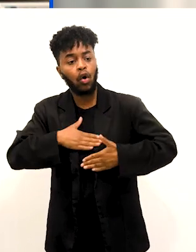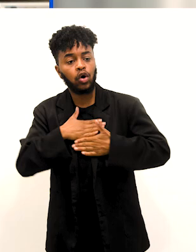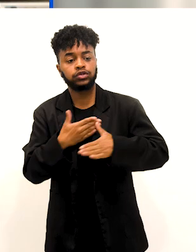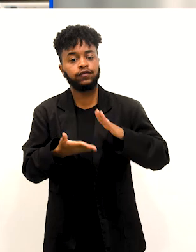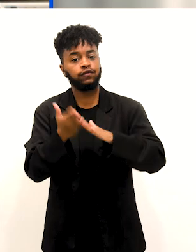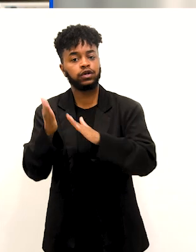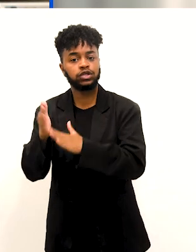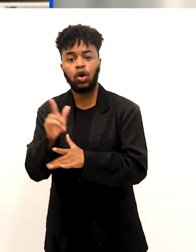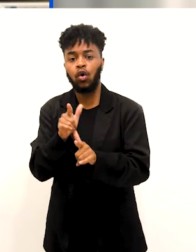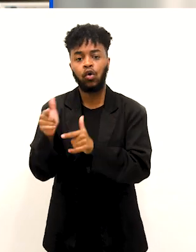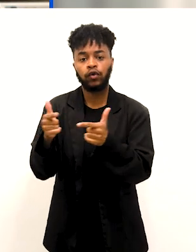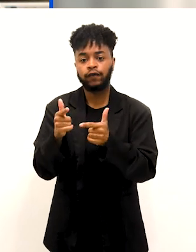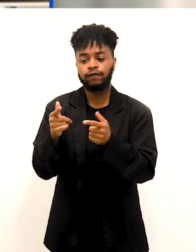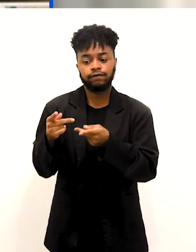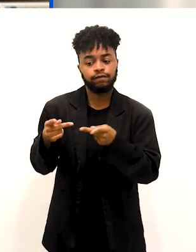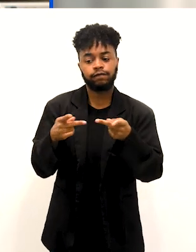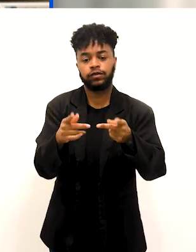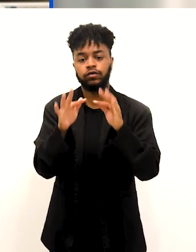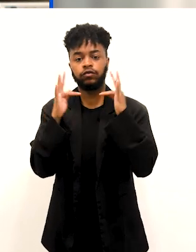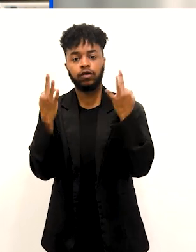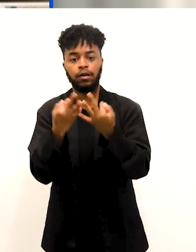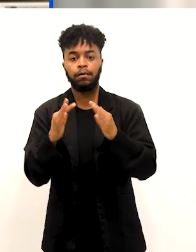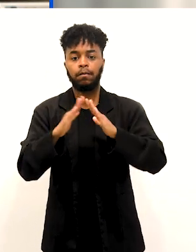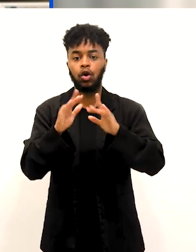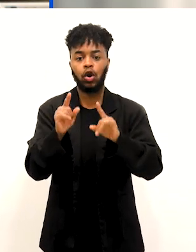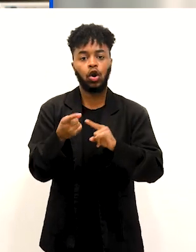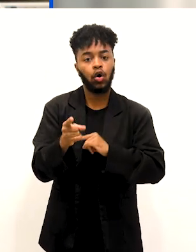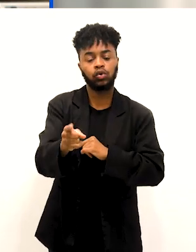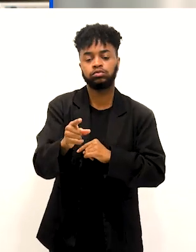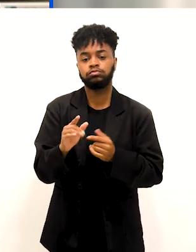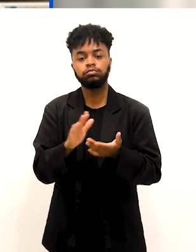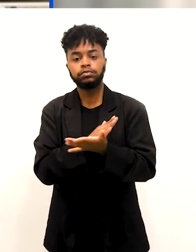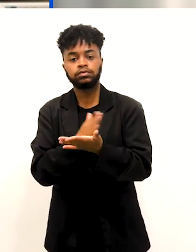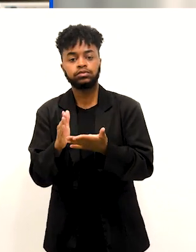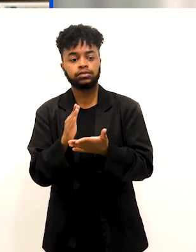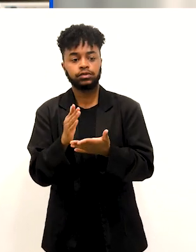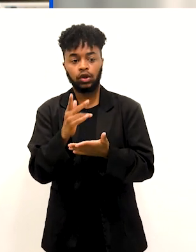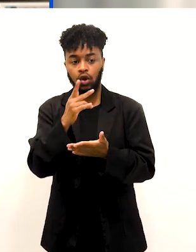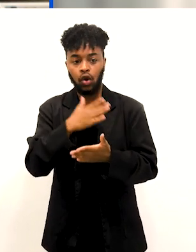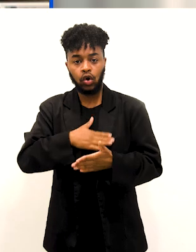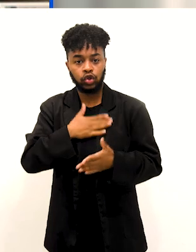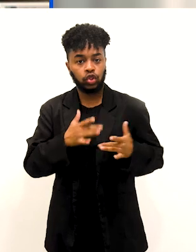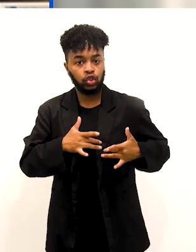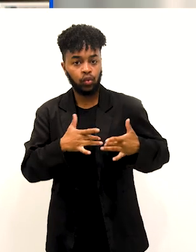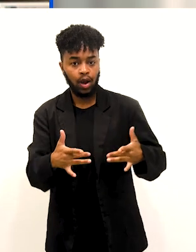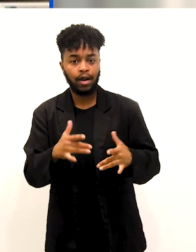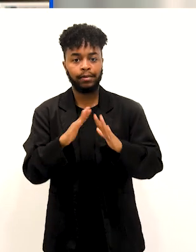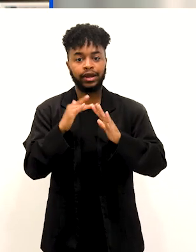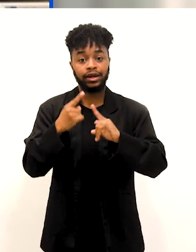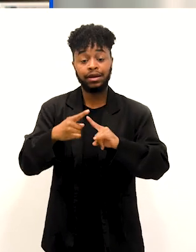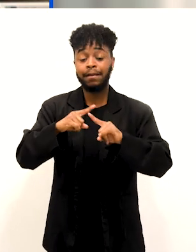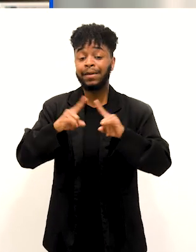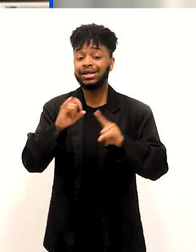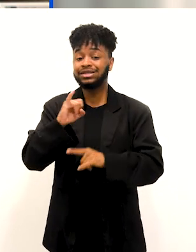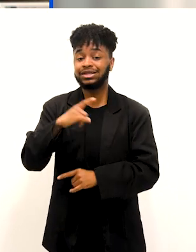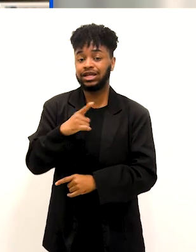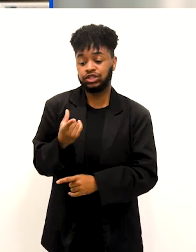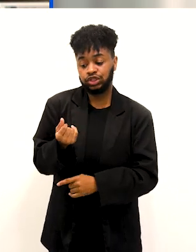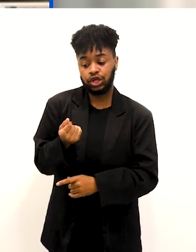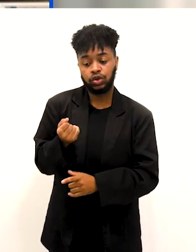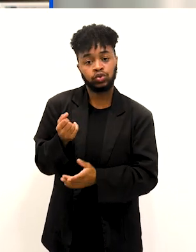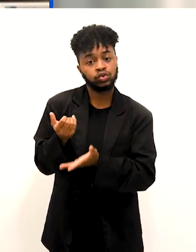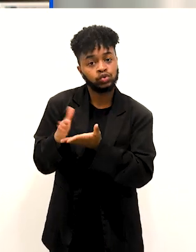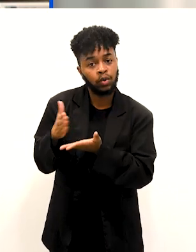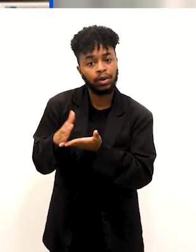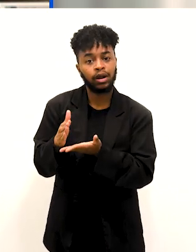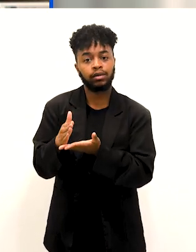parentes próximos, a mamãe, a vovó que mora longe, alguns gostam de doar para a igreja, não importa. Mas quando você tem dinheiro disponível para fazer aquilo